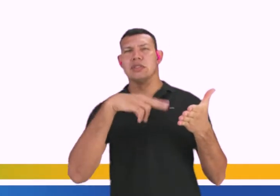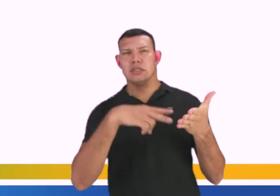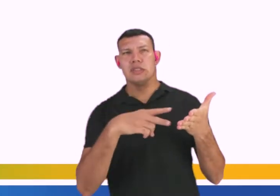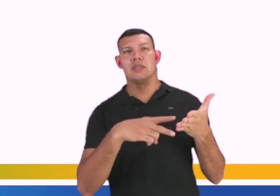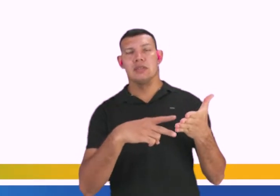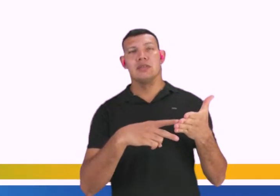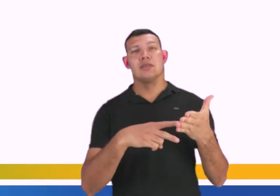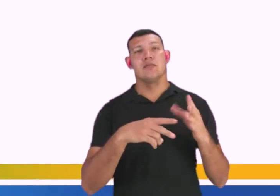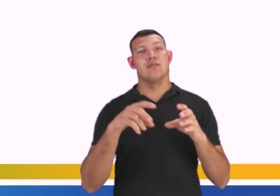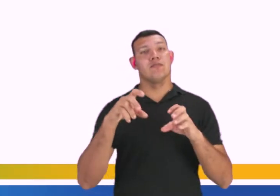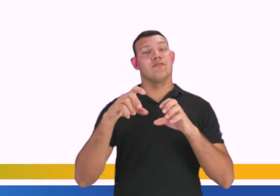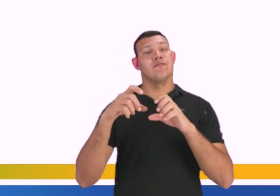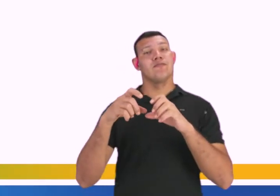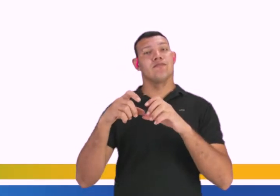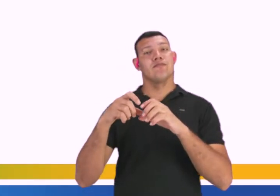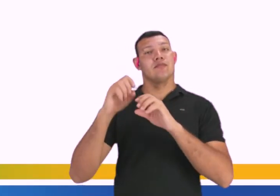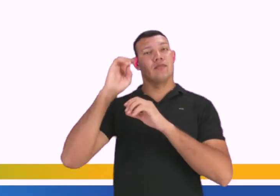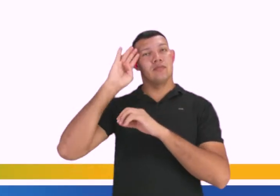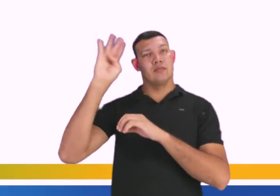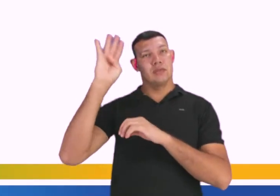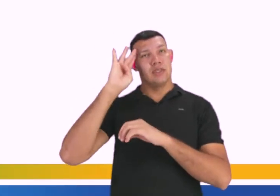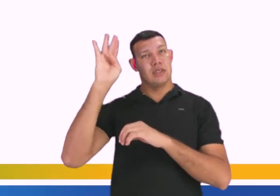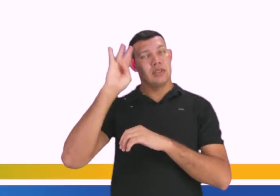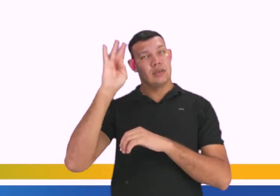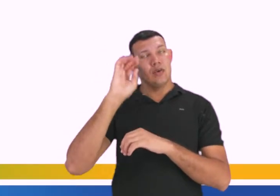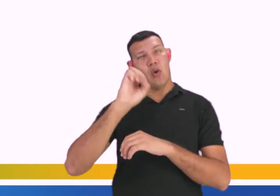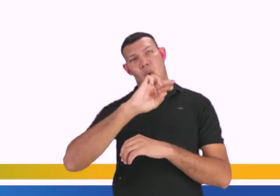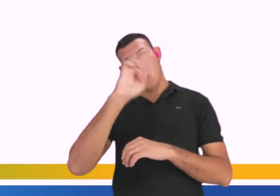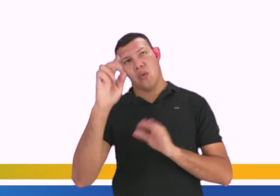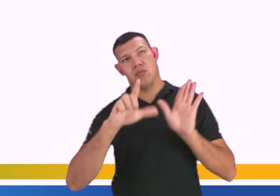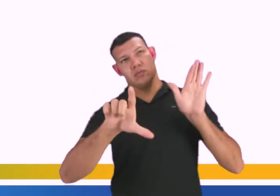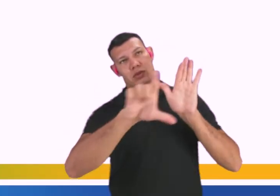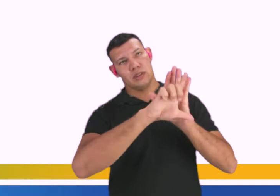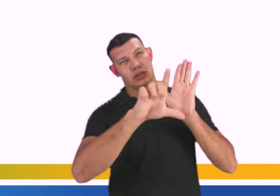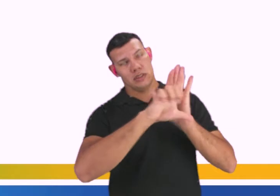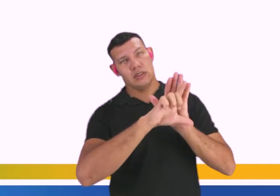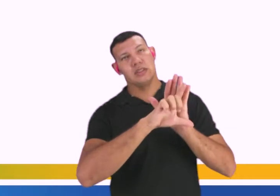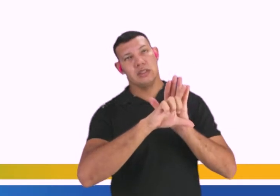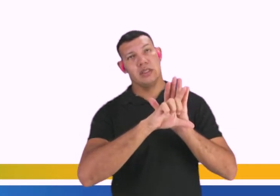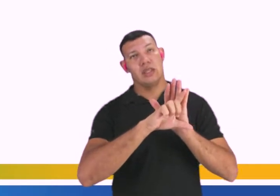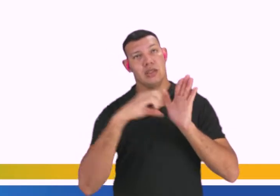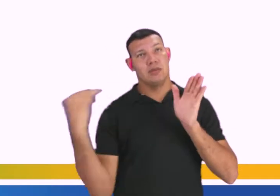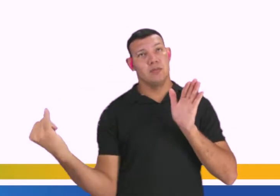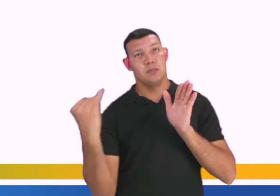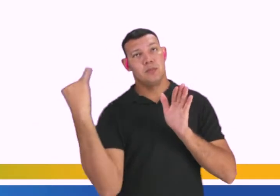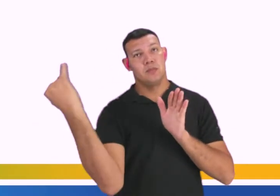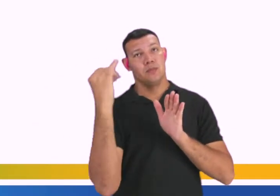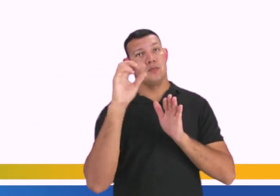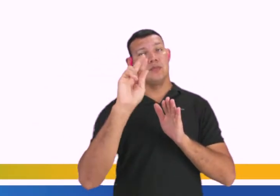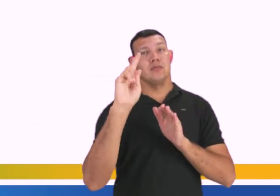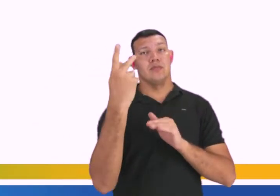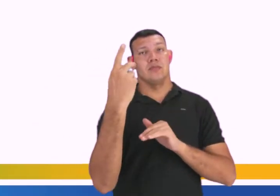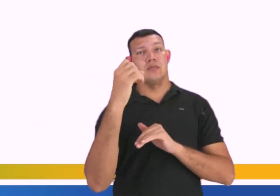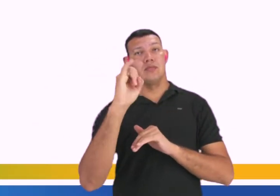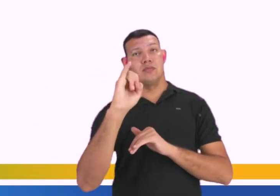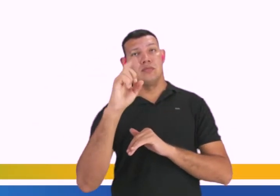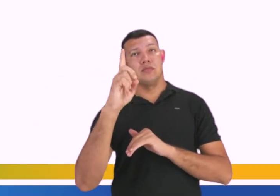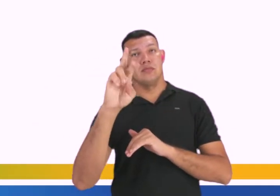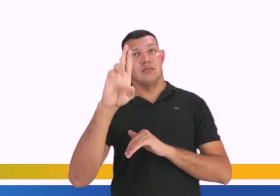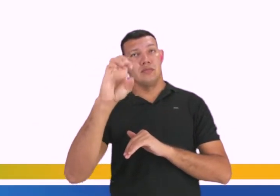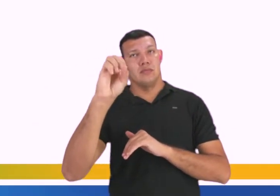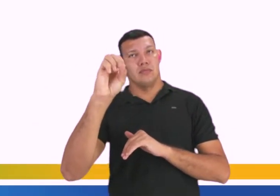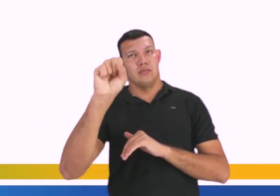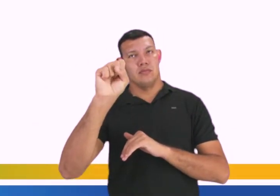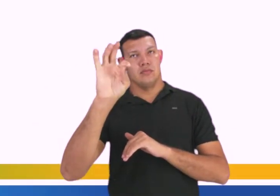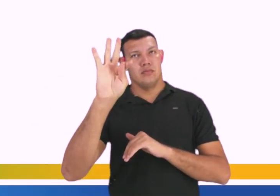teorema fundamental, ou lei de Steven, aí, que é o teorema fundamental da hidrostática. Ao longo da aula, nós vamos compreender como que se